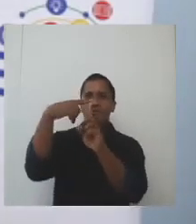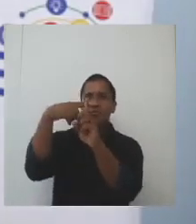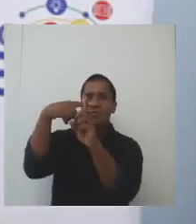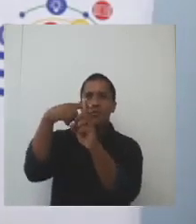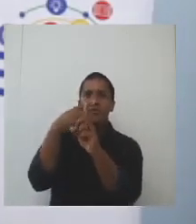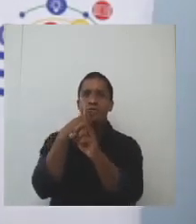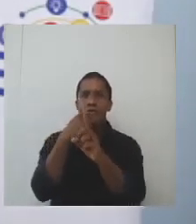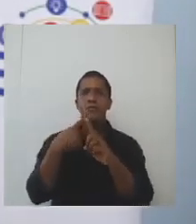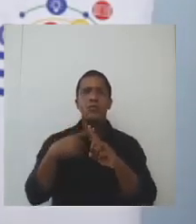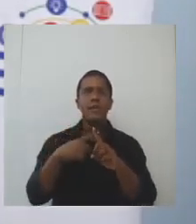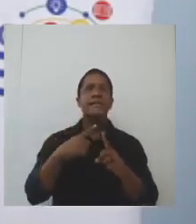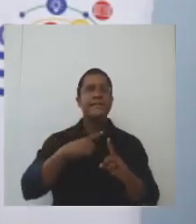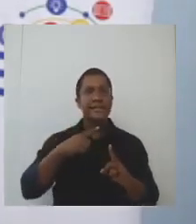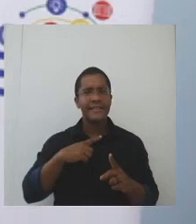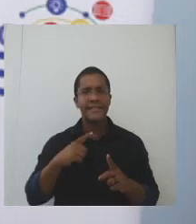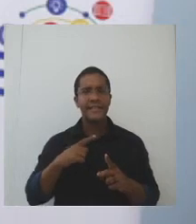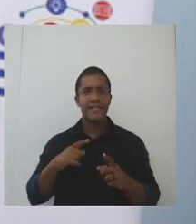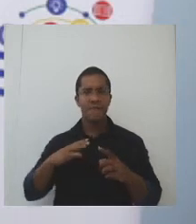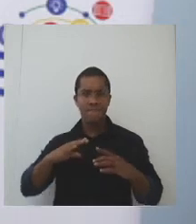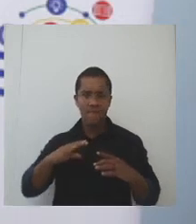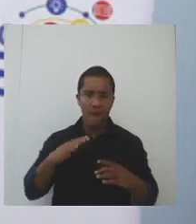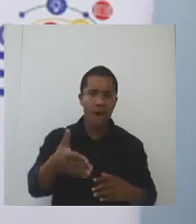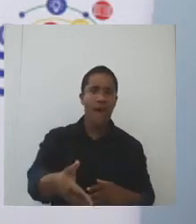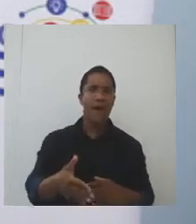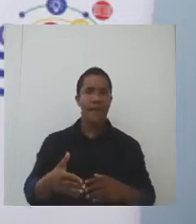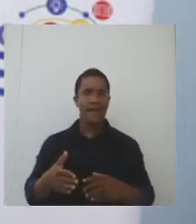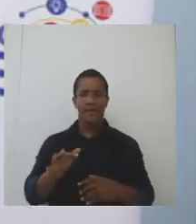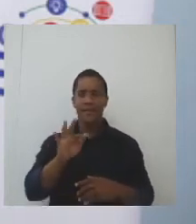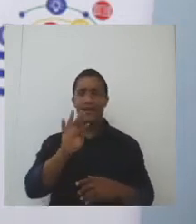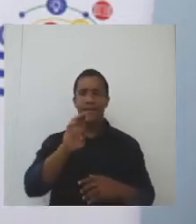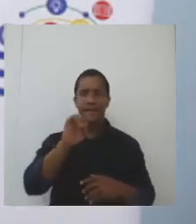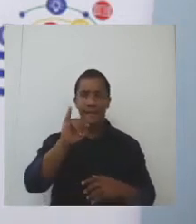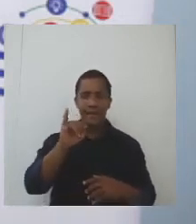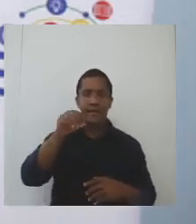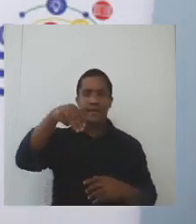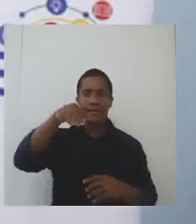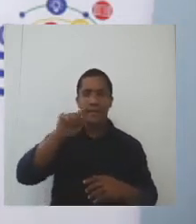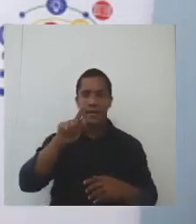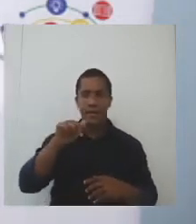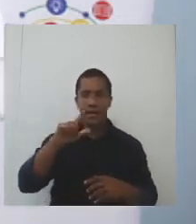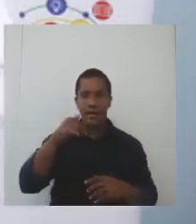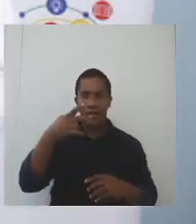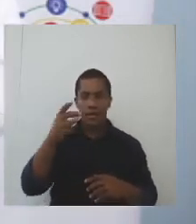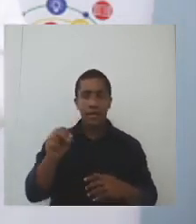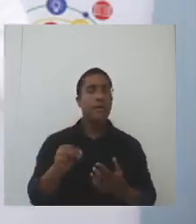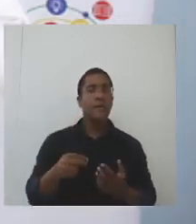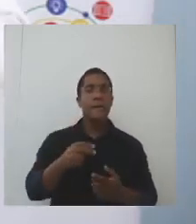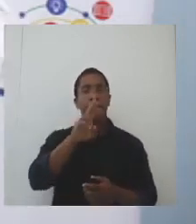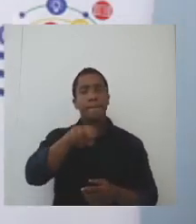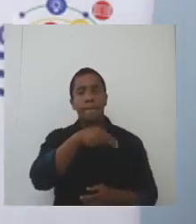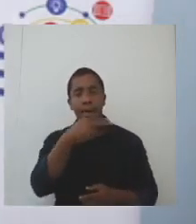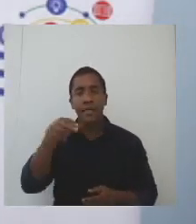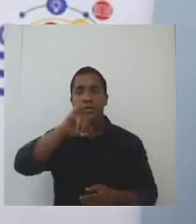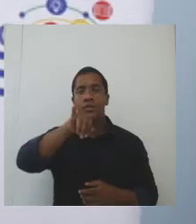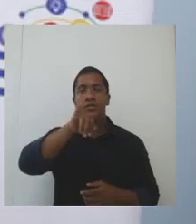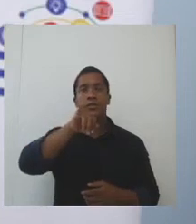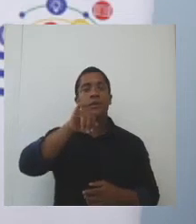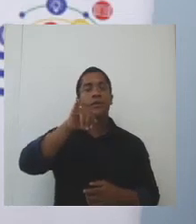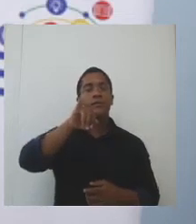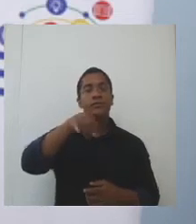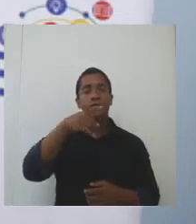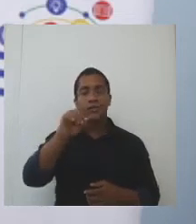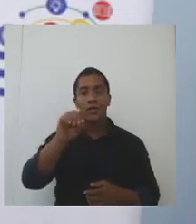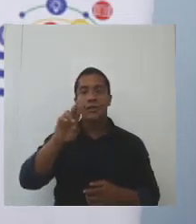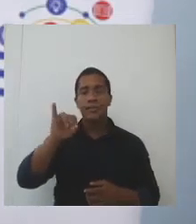toda a força, com toda a coragem de Frei Miguelinho, do padre João Ribeiro, do padre Inácio, né, o